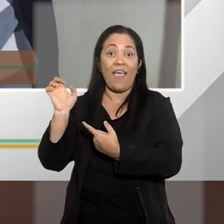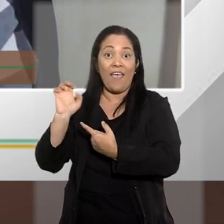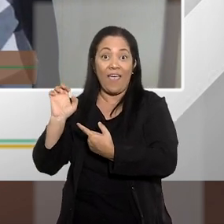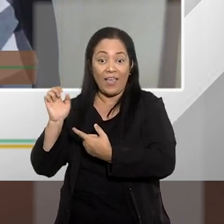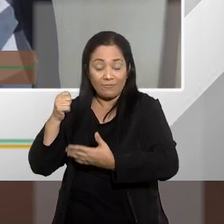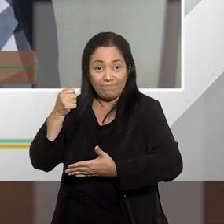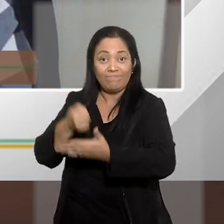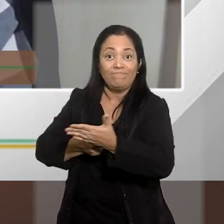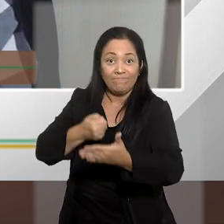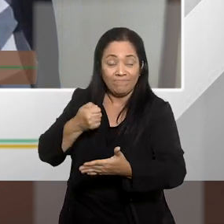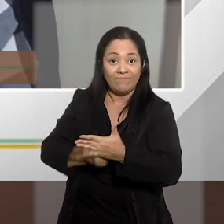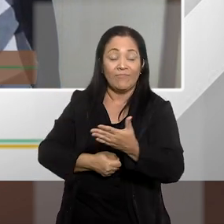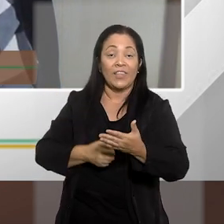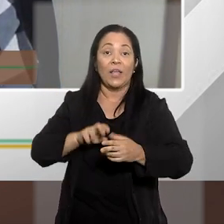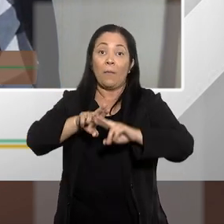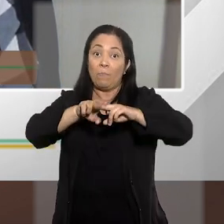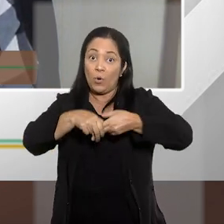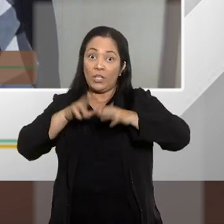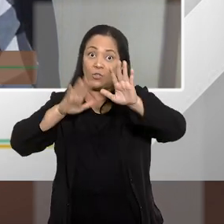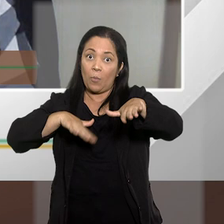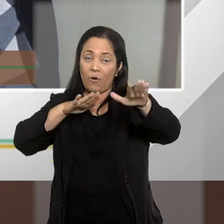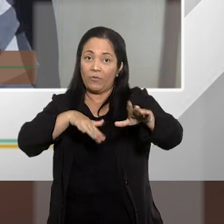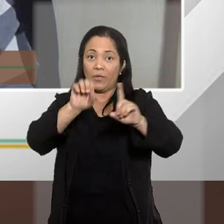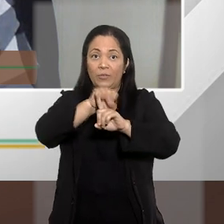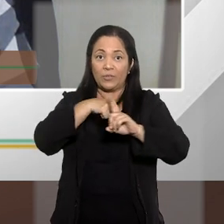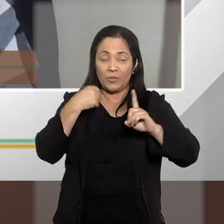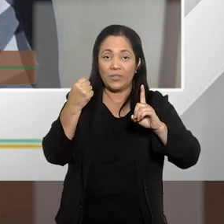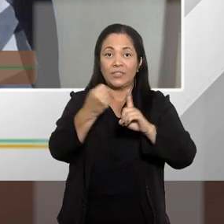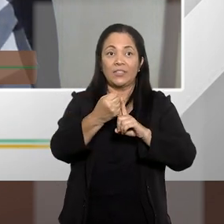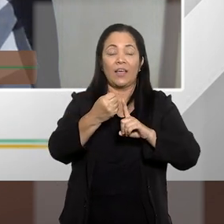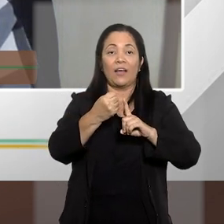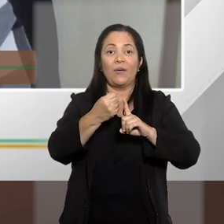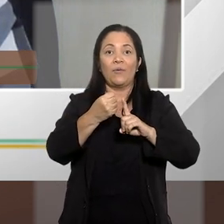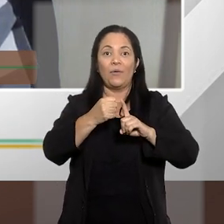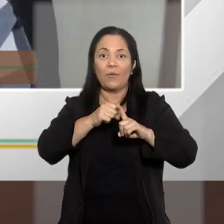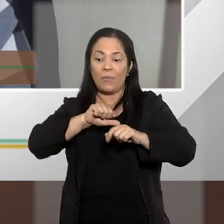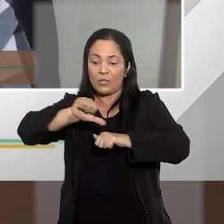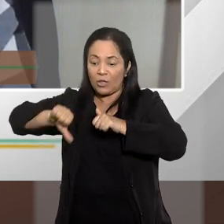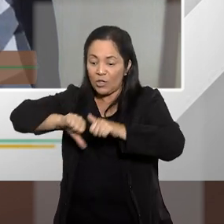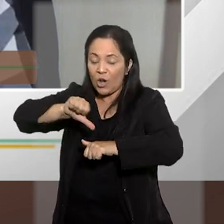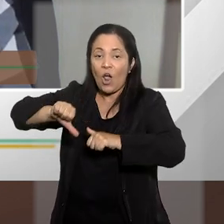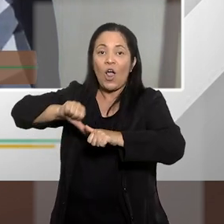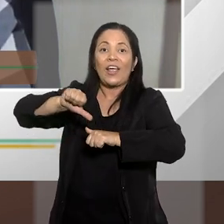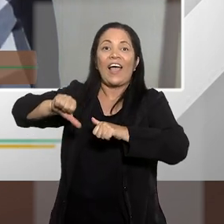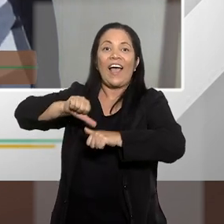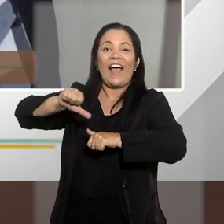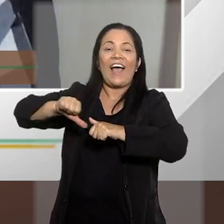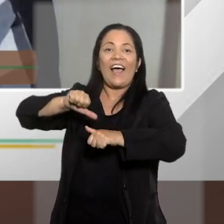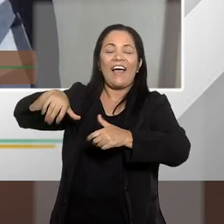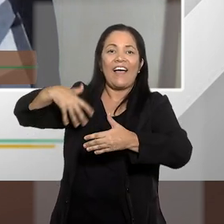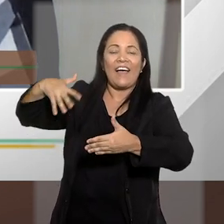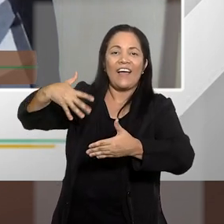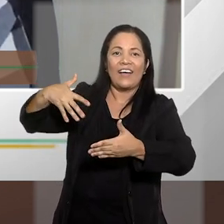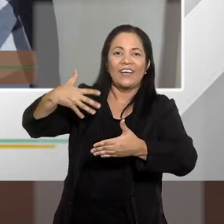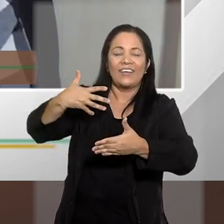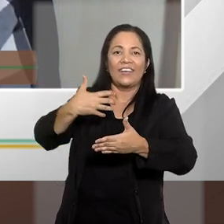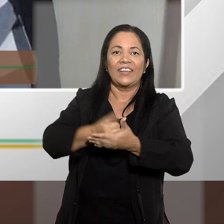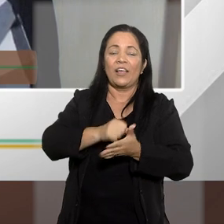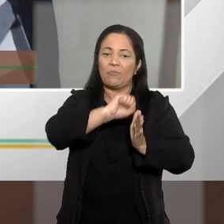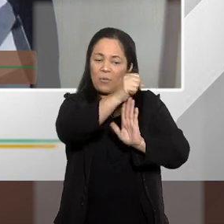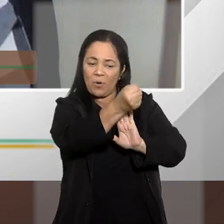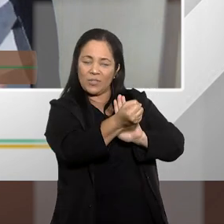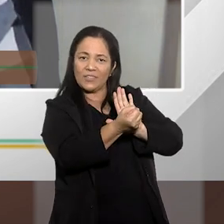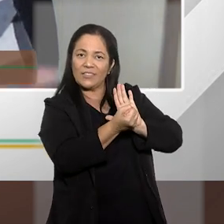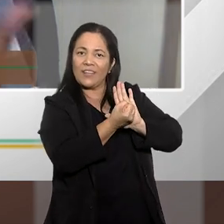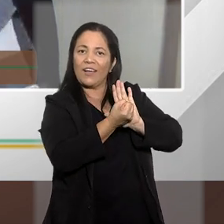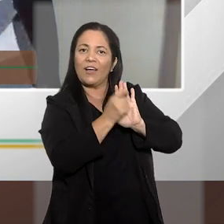decisão coletiva do movimento social, teve uma compreensão para o empoderamento do gênero feminino, para o enfrentamento ao patriarcado,